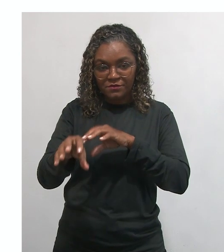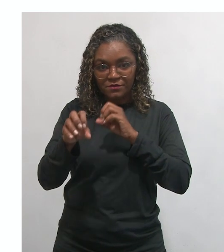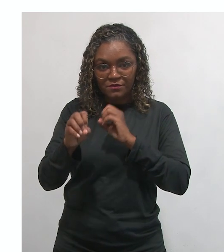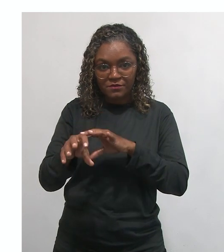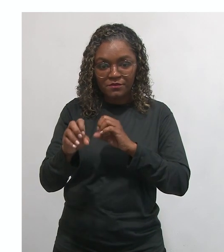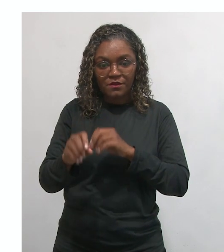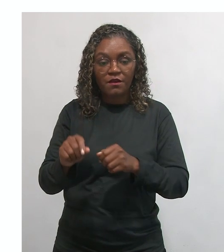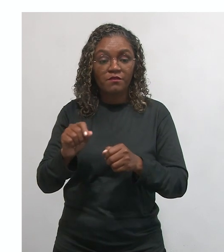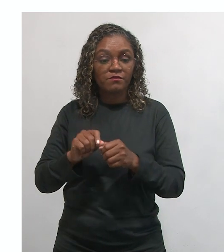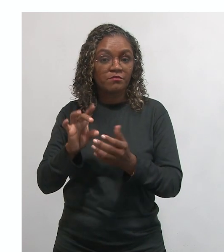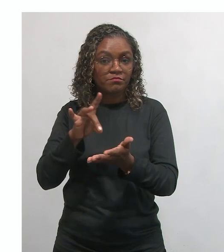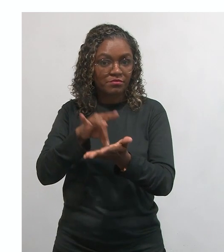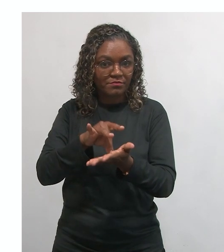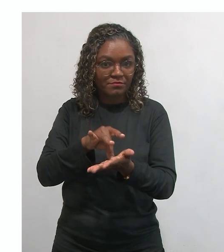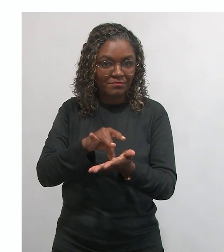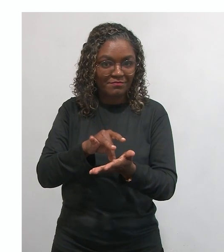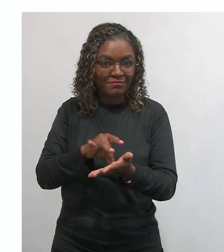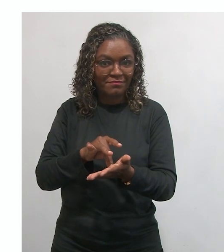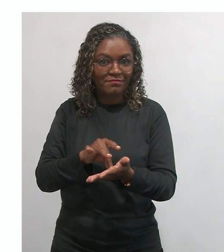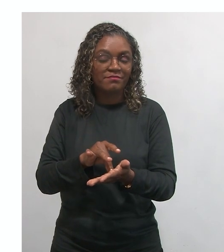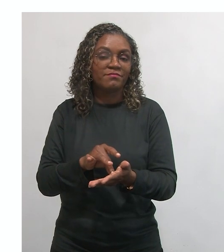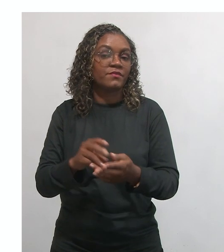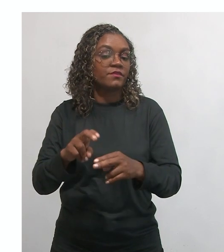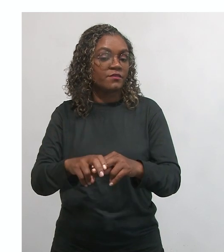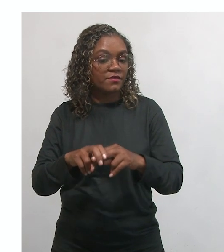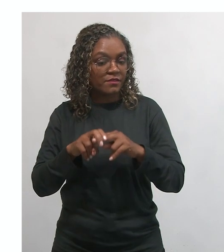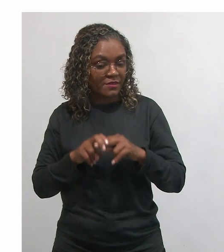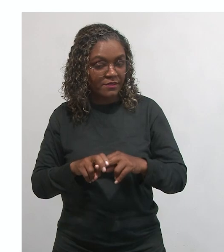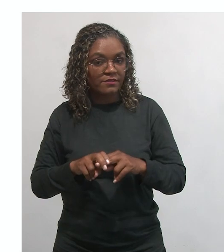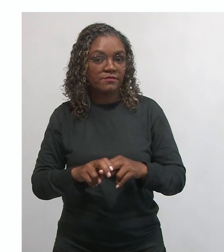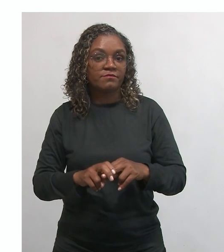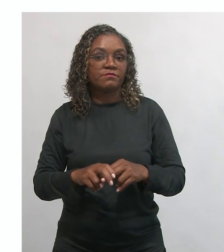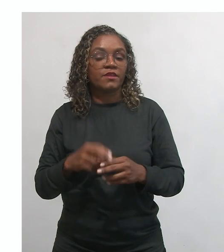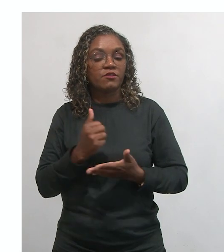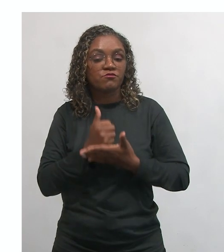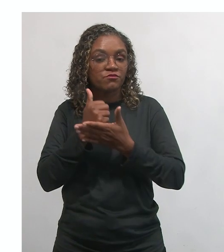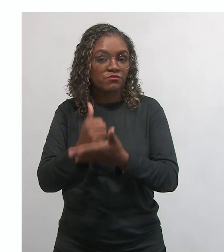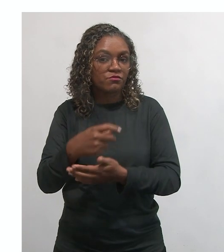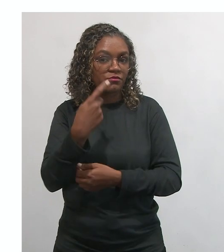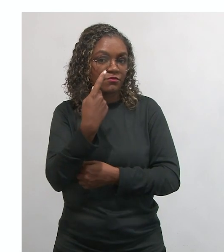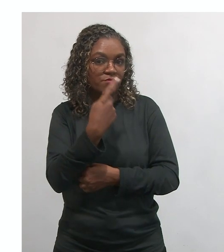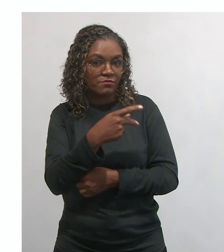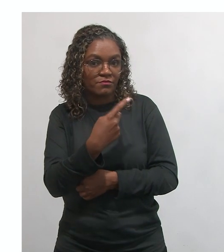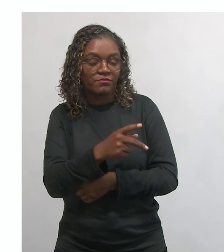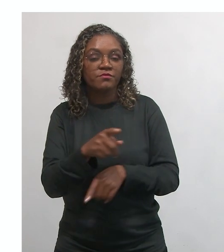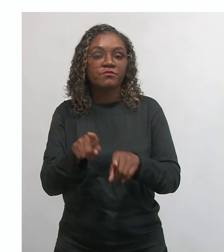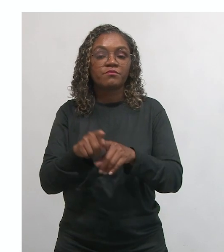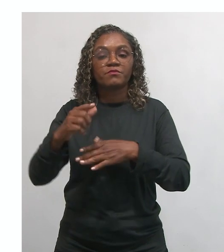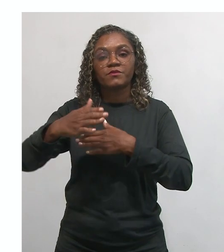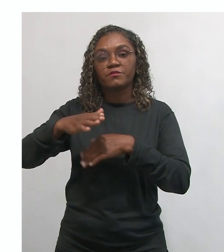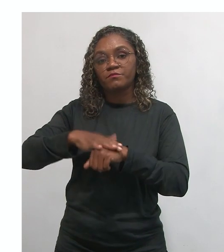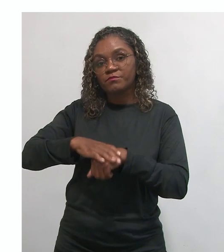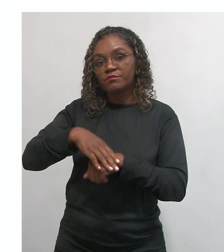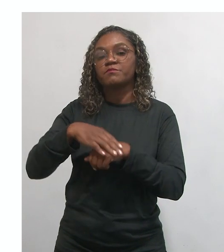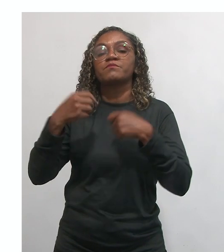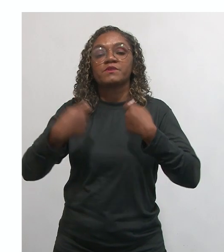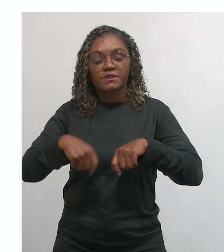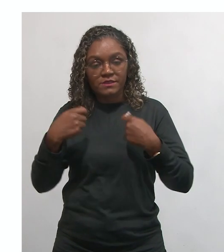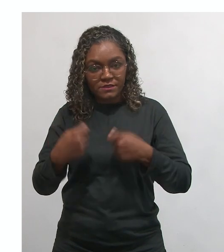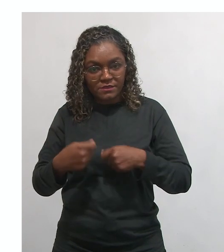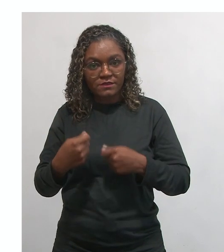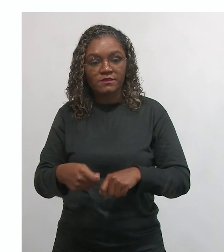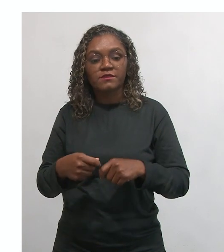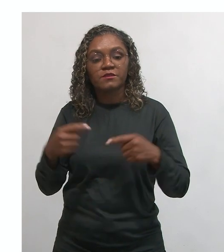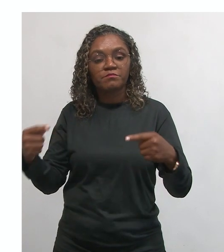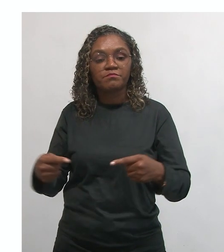do planejamento educacional ocorra. Então, a sua atribuição e a